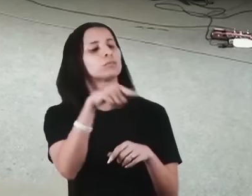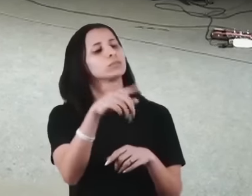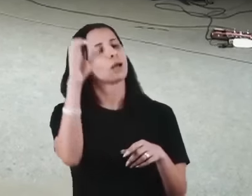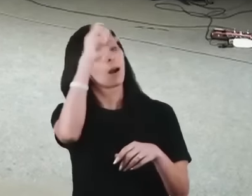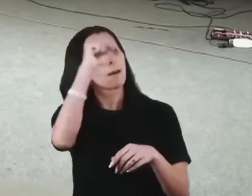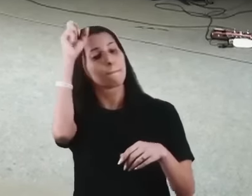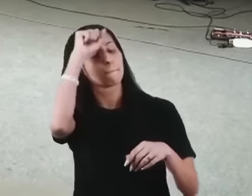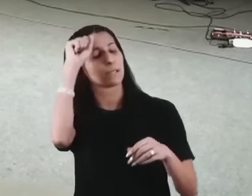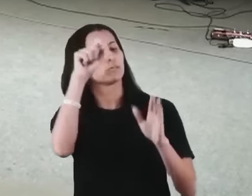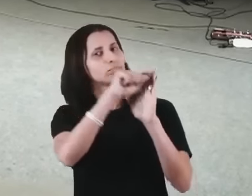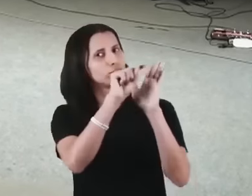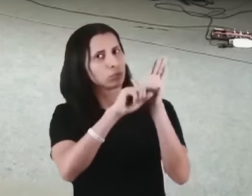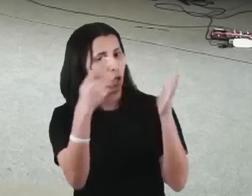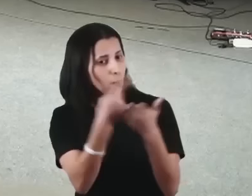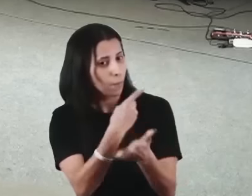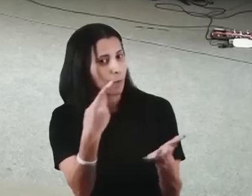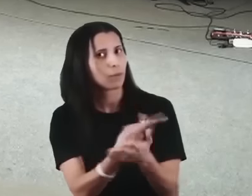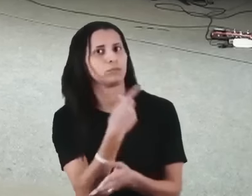erro